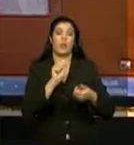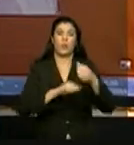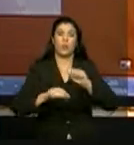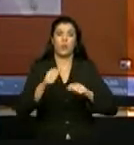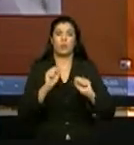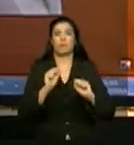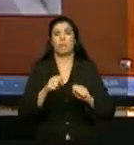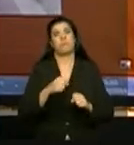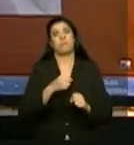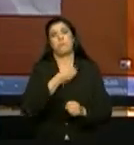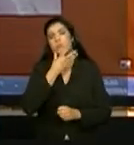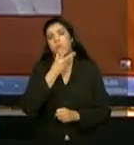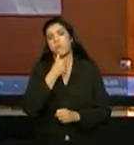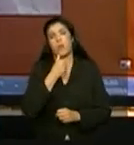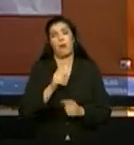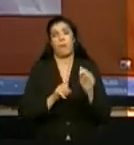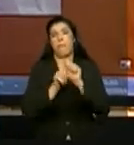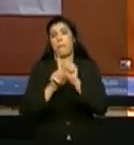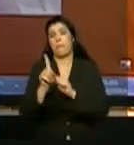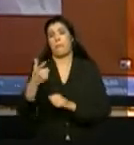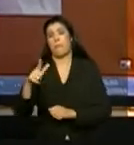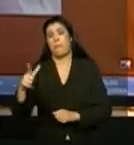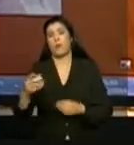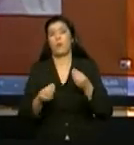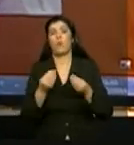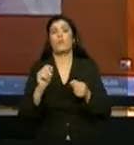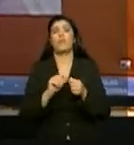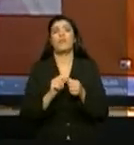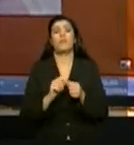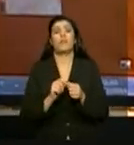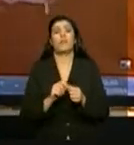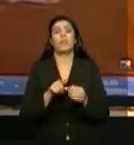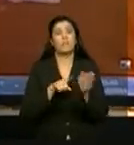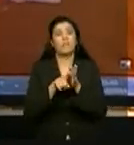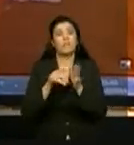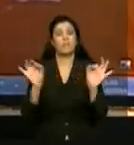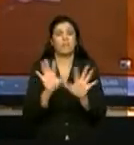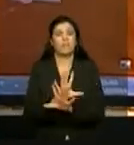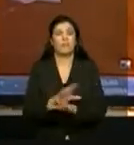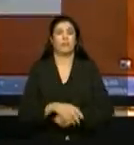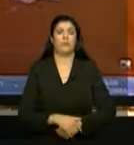meses portanto não podemos herói quando aquela combinação